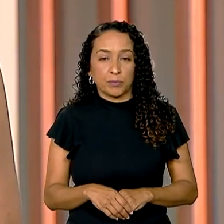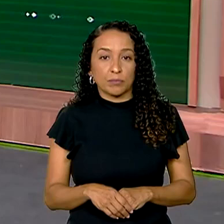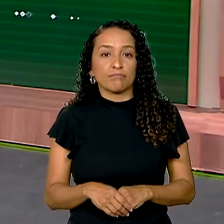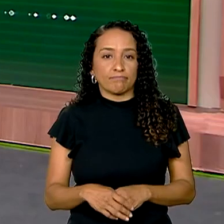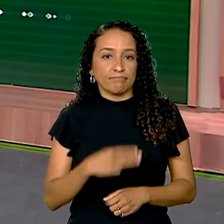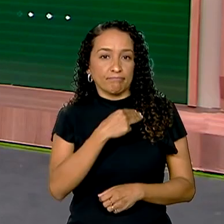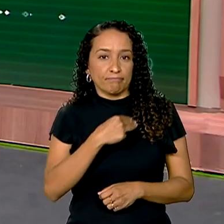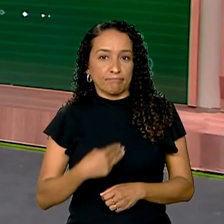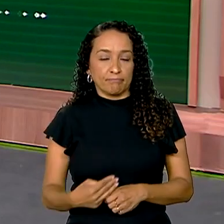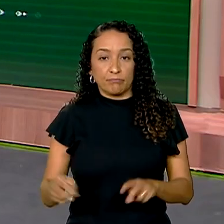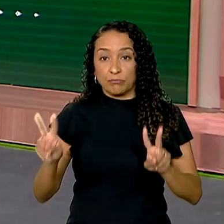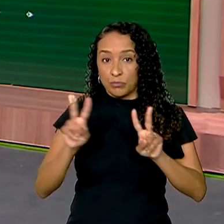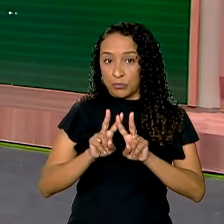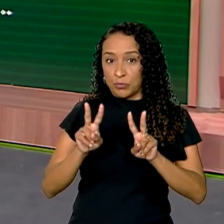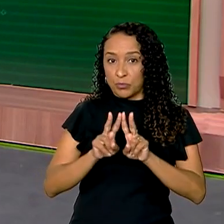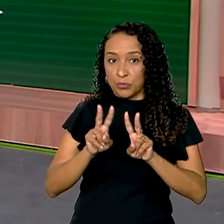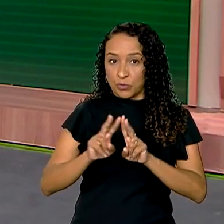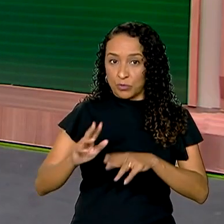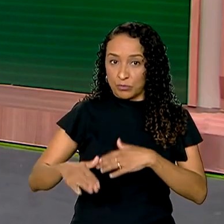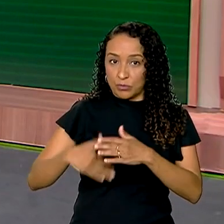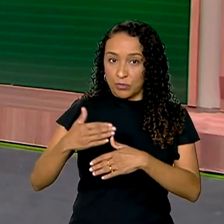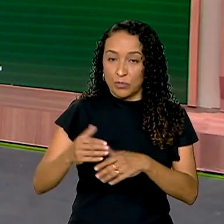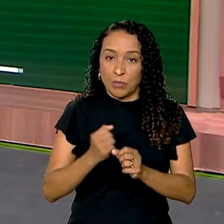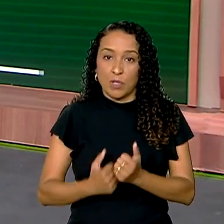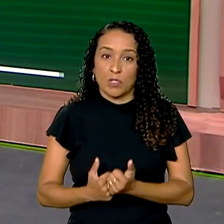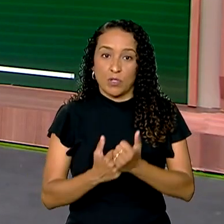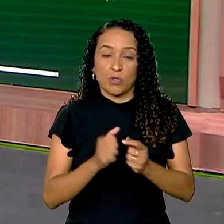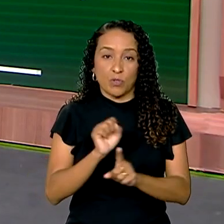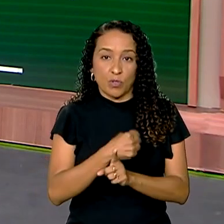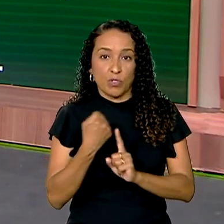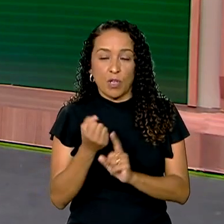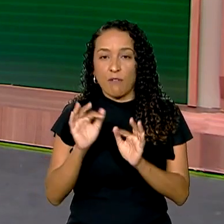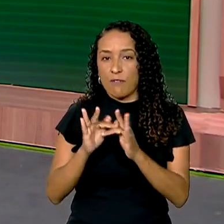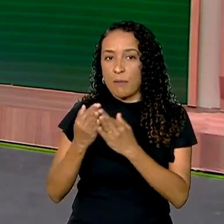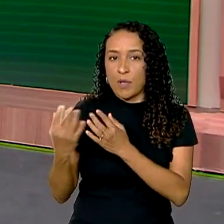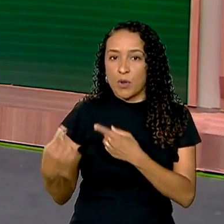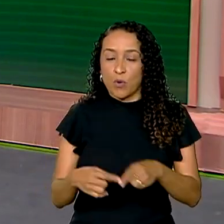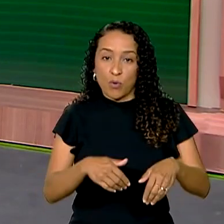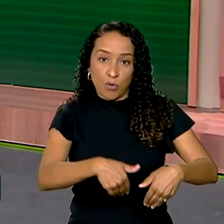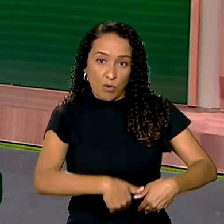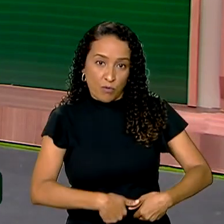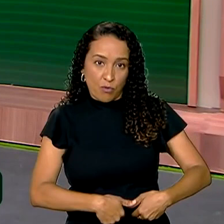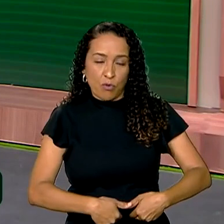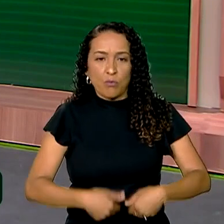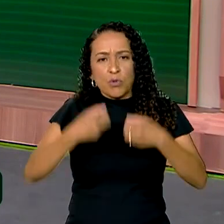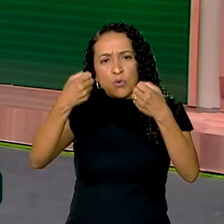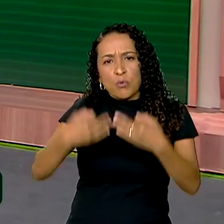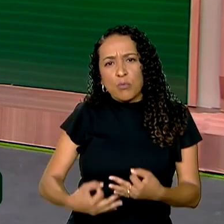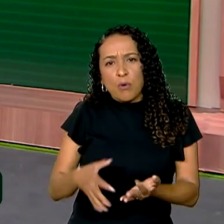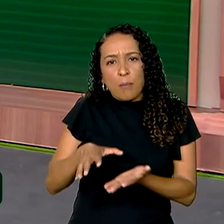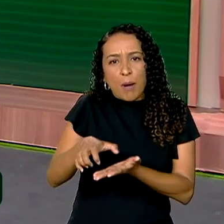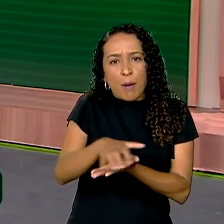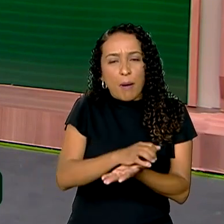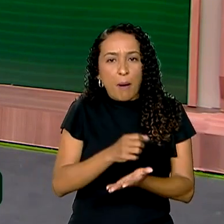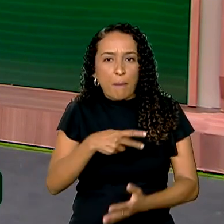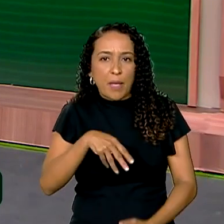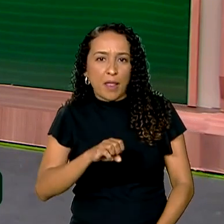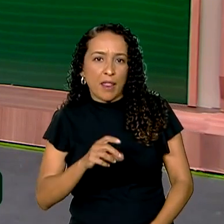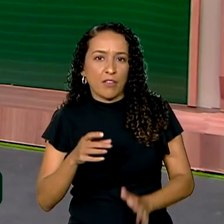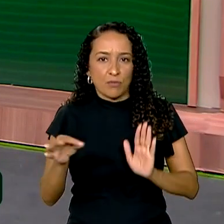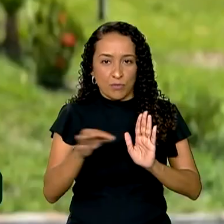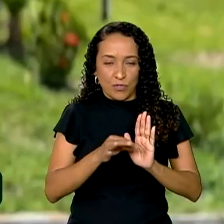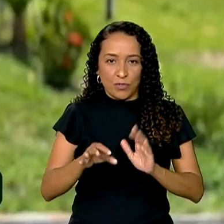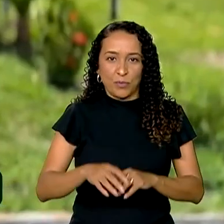E o ministro Wellington Dias, do Desenvolvimento e Assistência Social, Família e Combate à Fome, comentou os dados da PNAD do